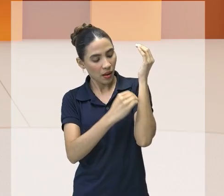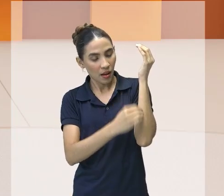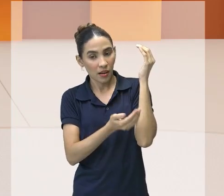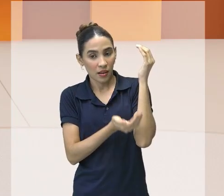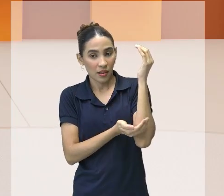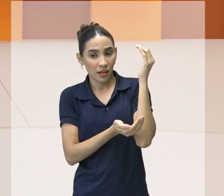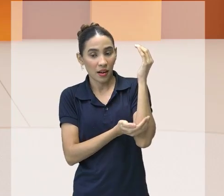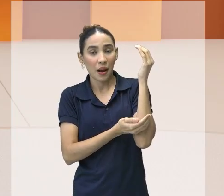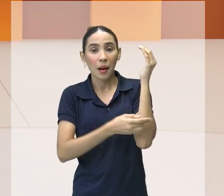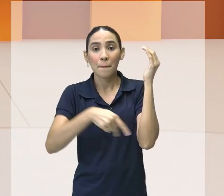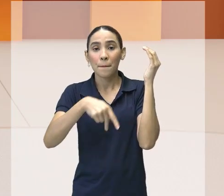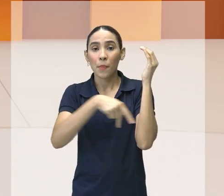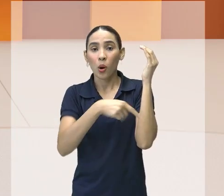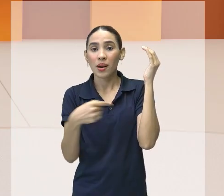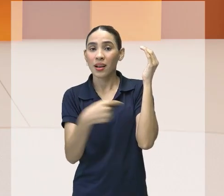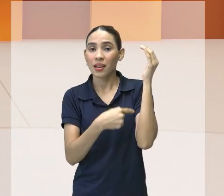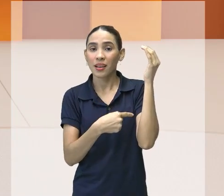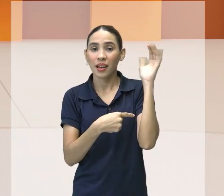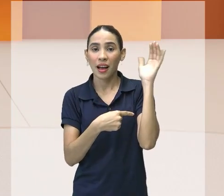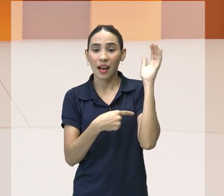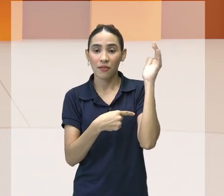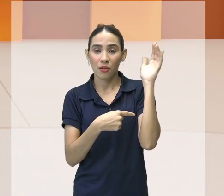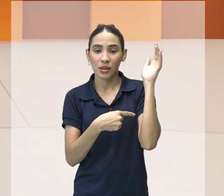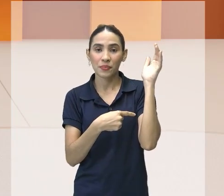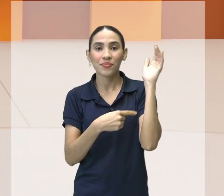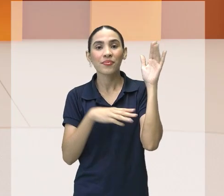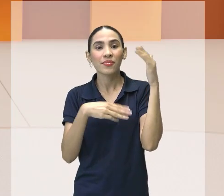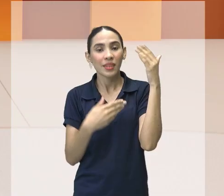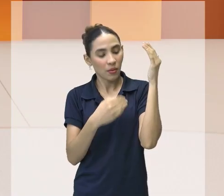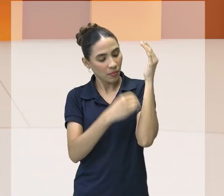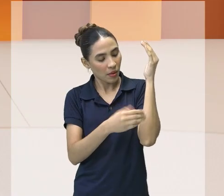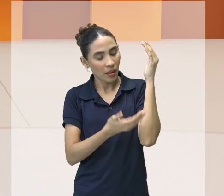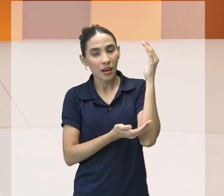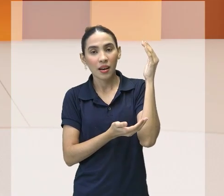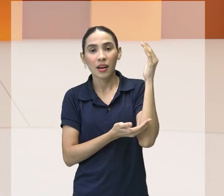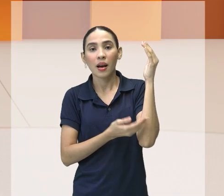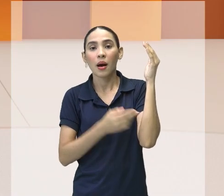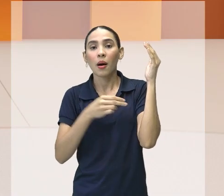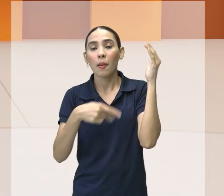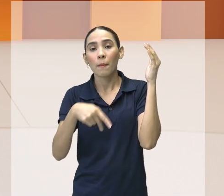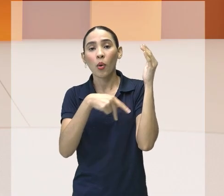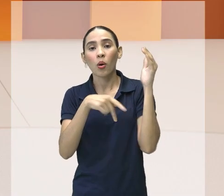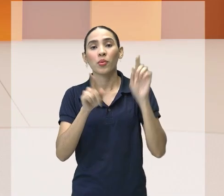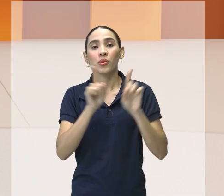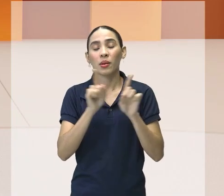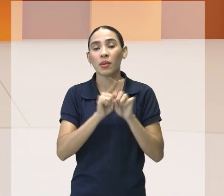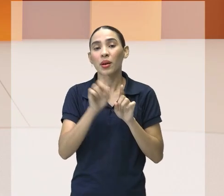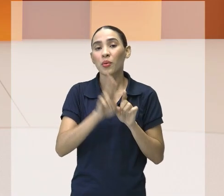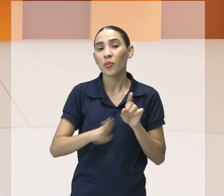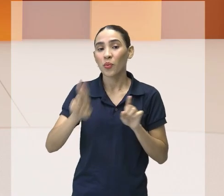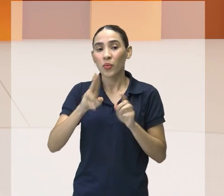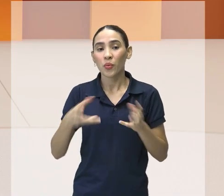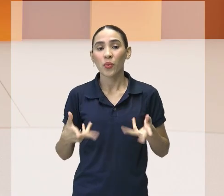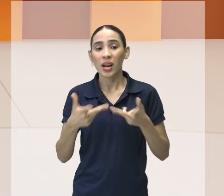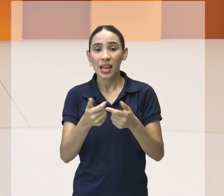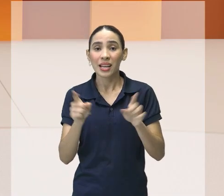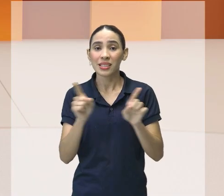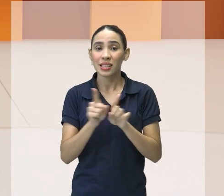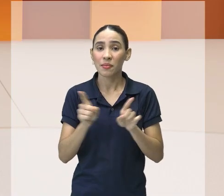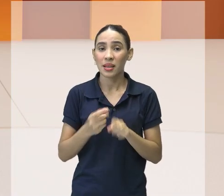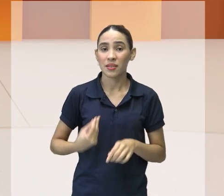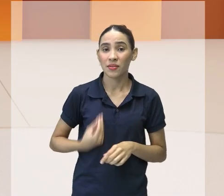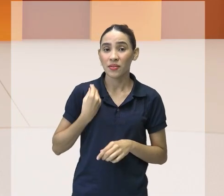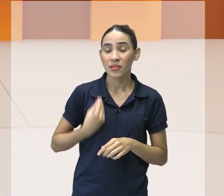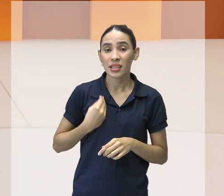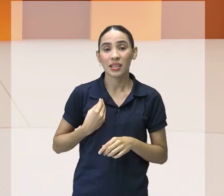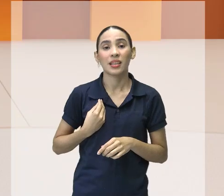um vegetal, que é a árvore, extraindo para o seu uso, para o seu benefício, e